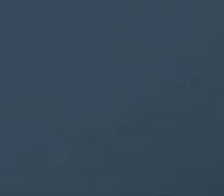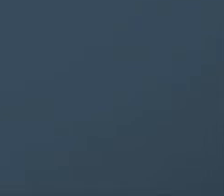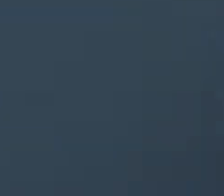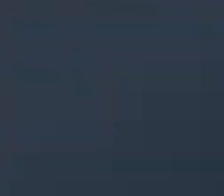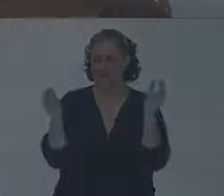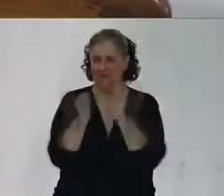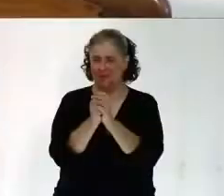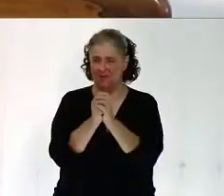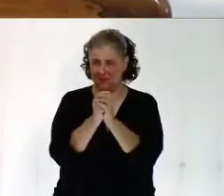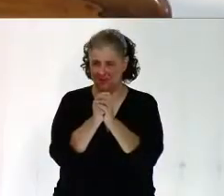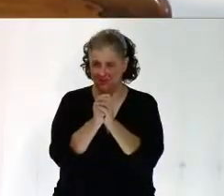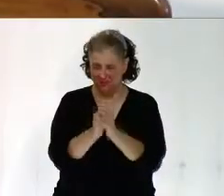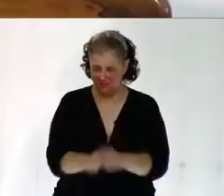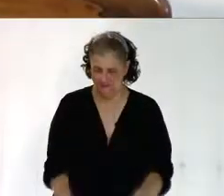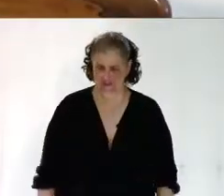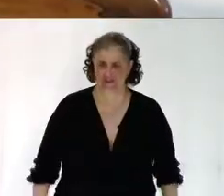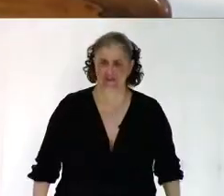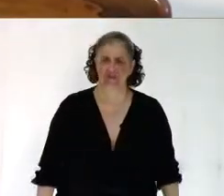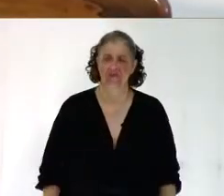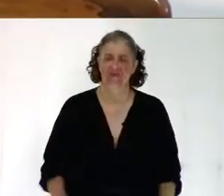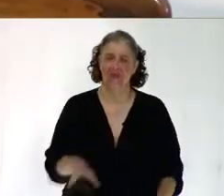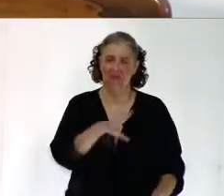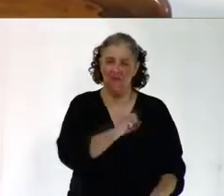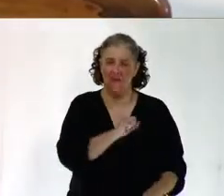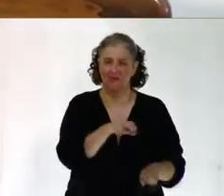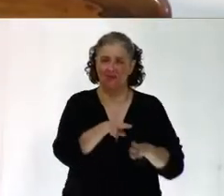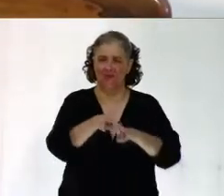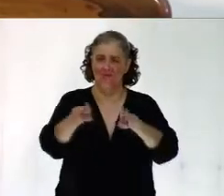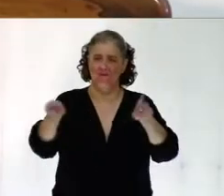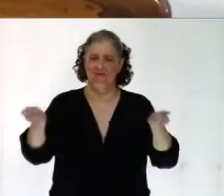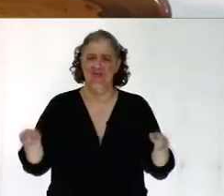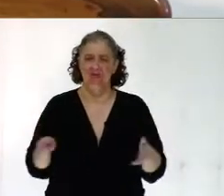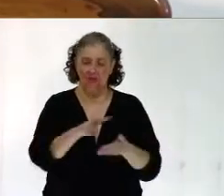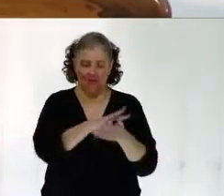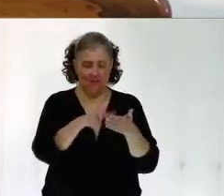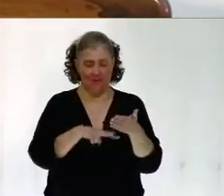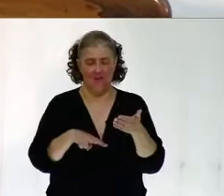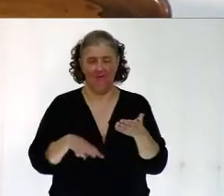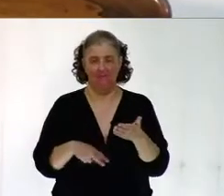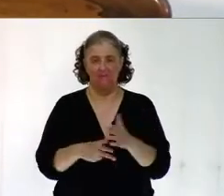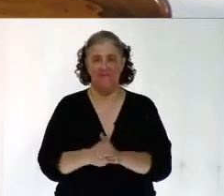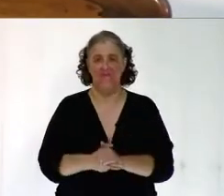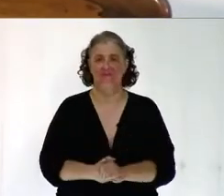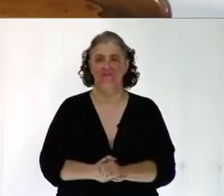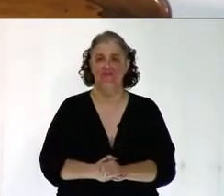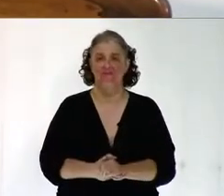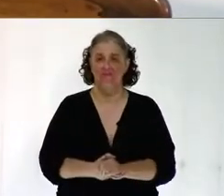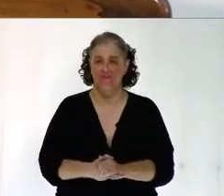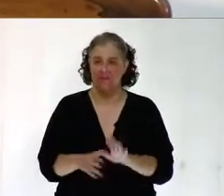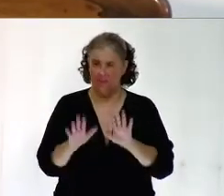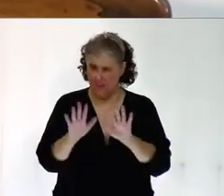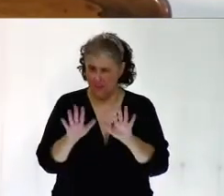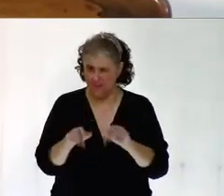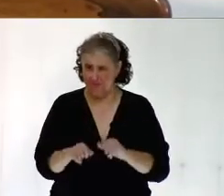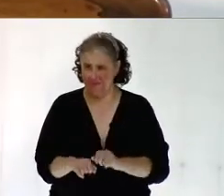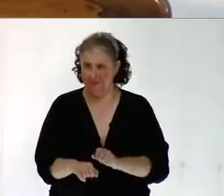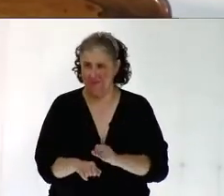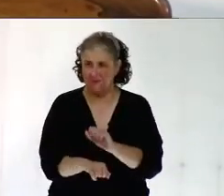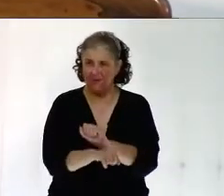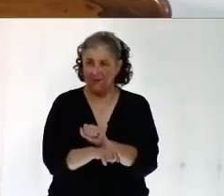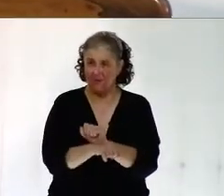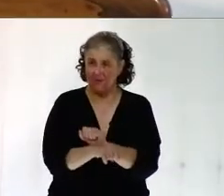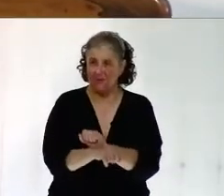aí olá meus queridos nós vamos ler a palavra de deus eu peço licença aqui os meus irmãos